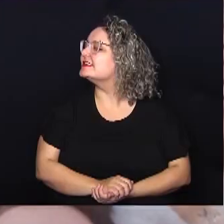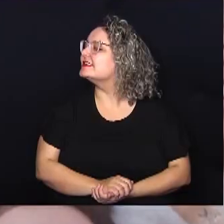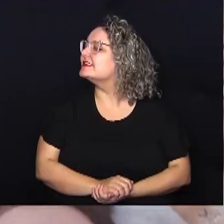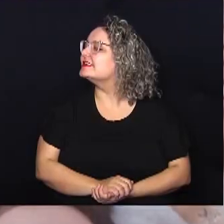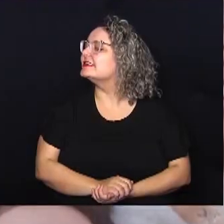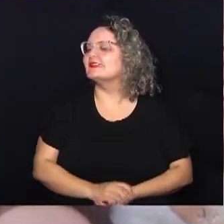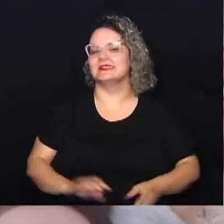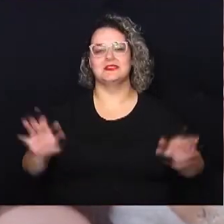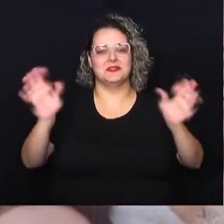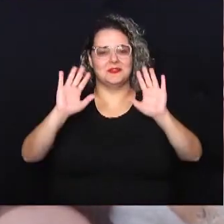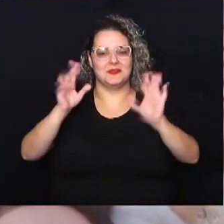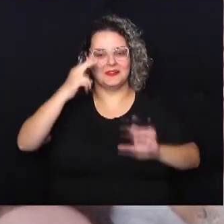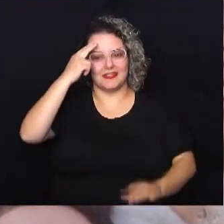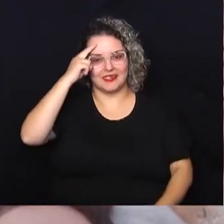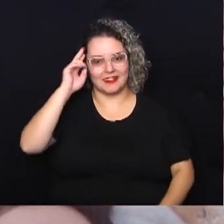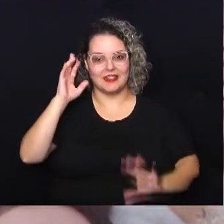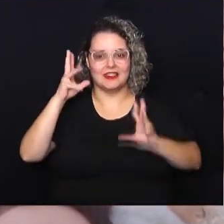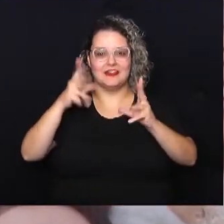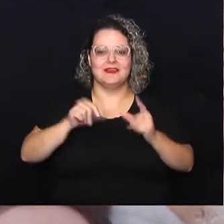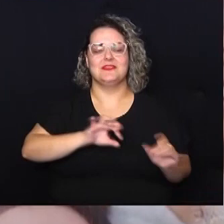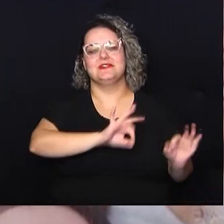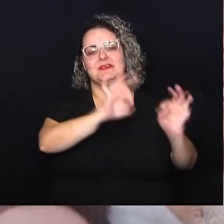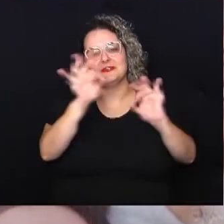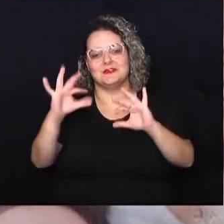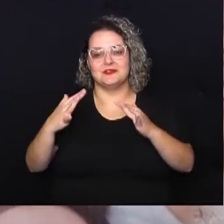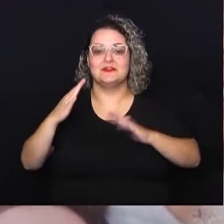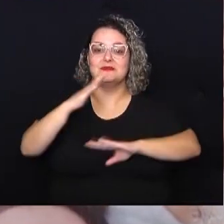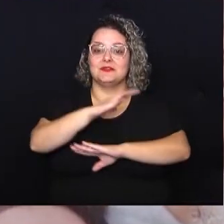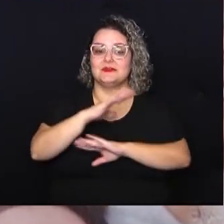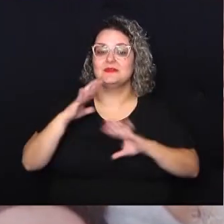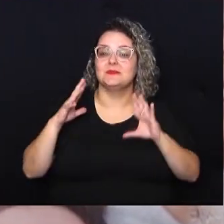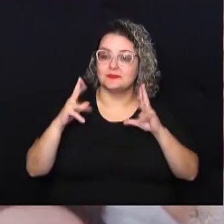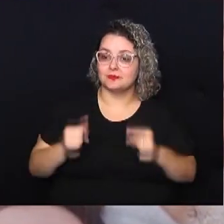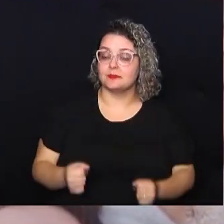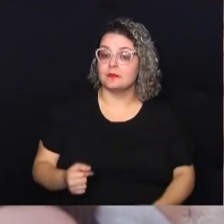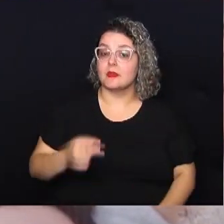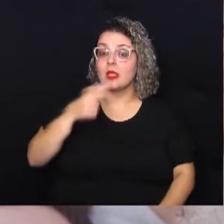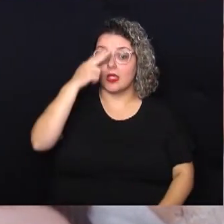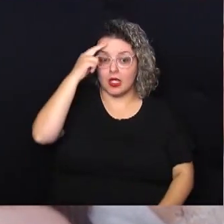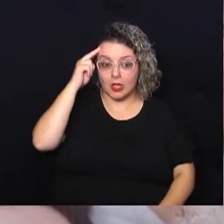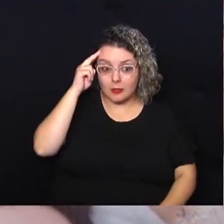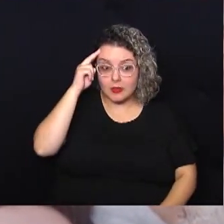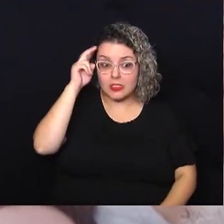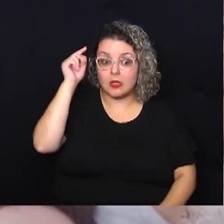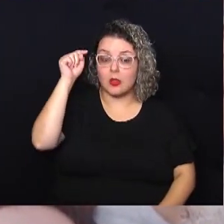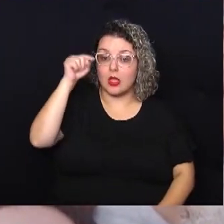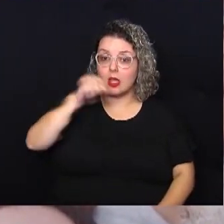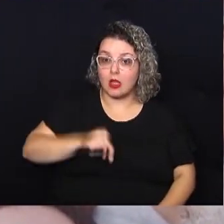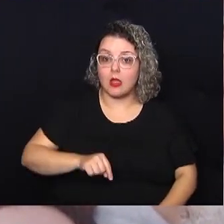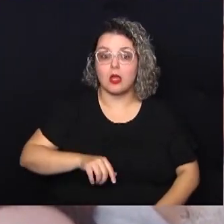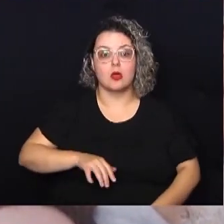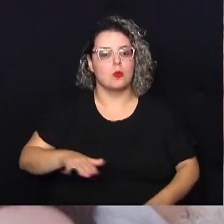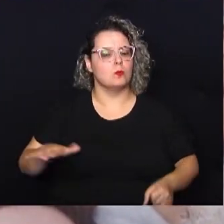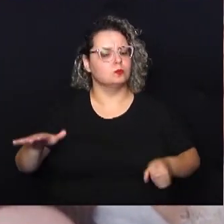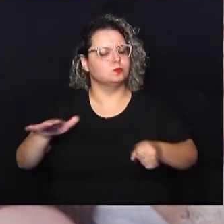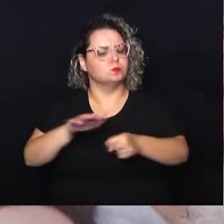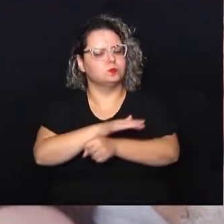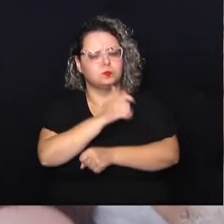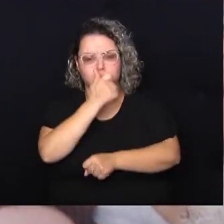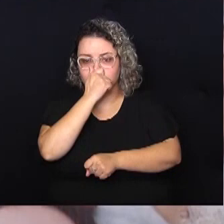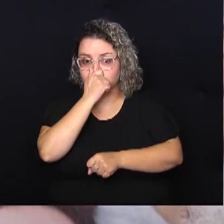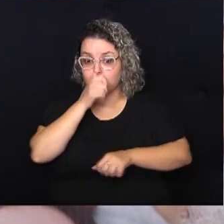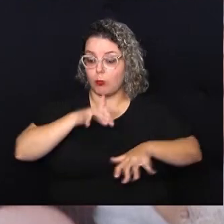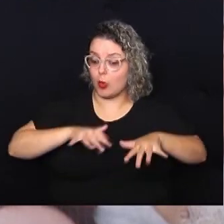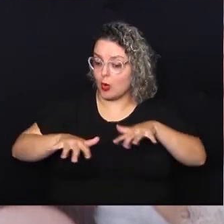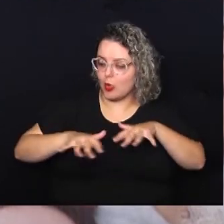Olá, Gabriel. Olá a todos que acompanham o Câmara Total. Gabriel, aqui já está bem movimentado, bem cheio. Os produtores